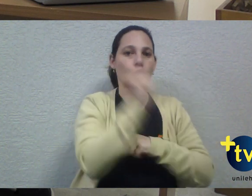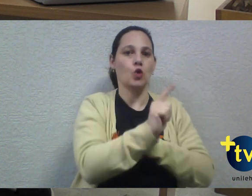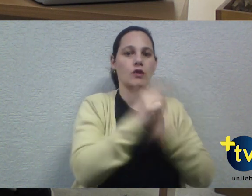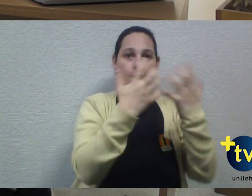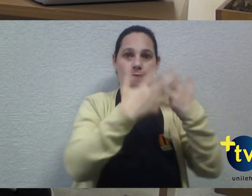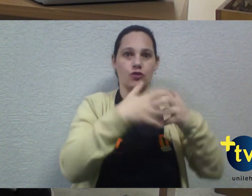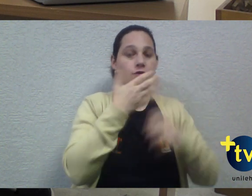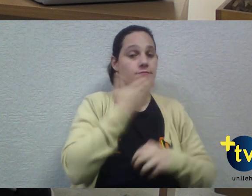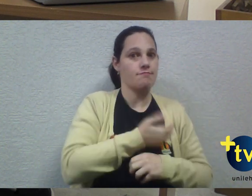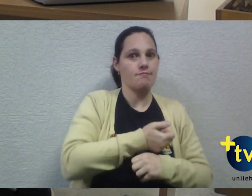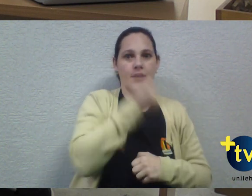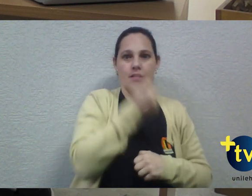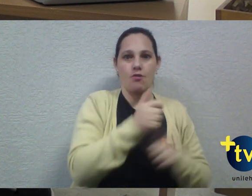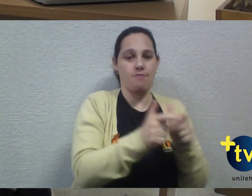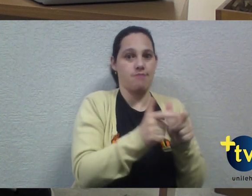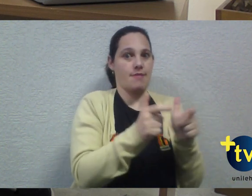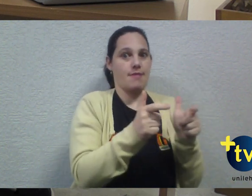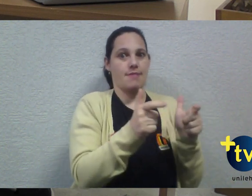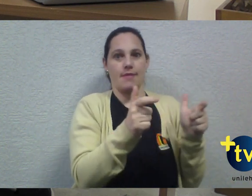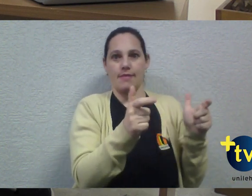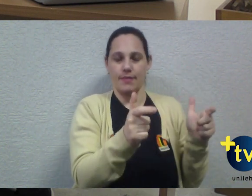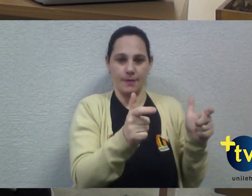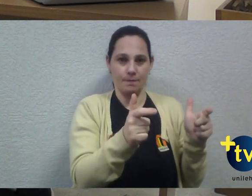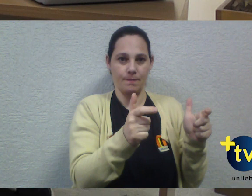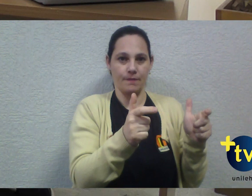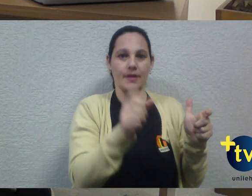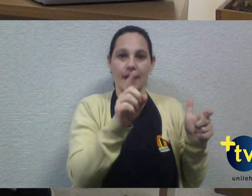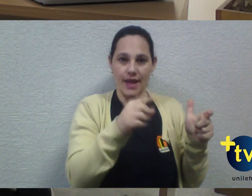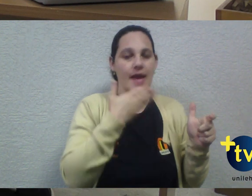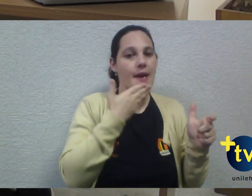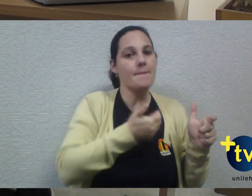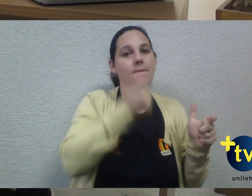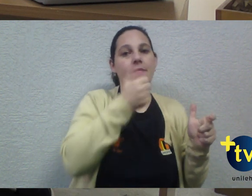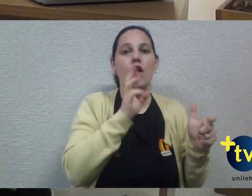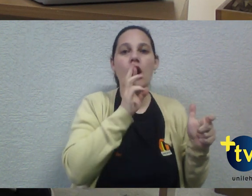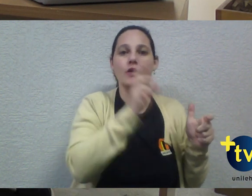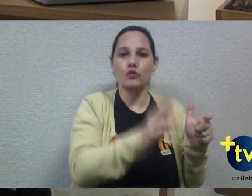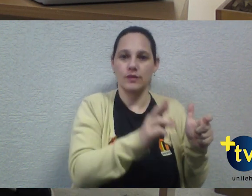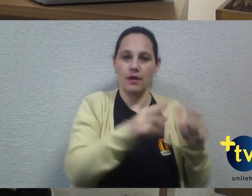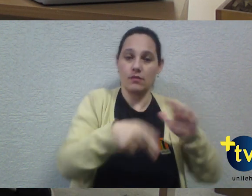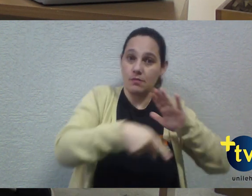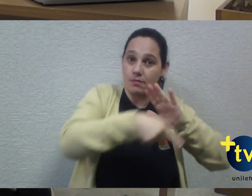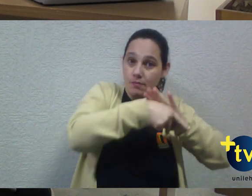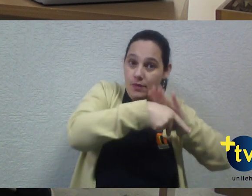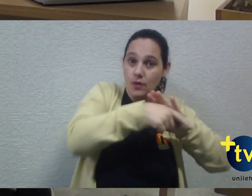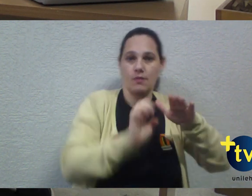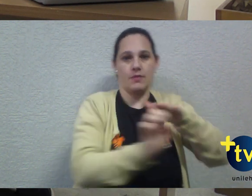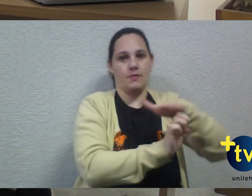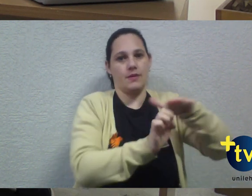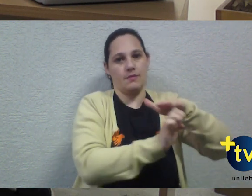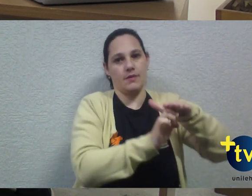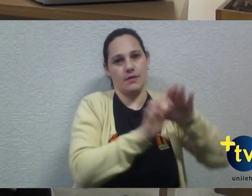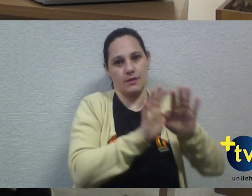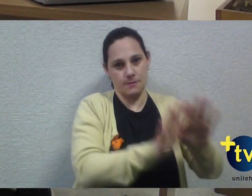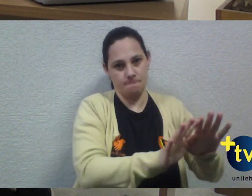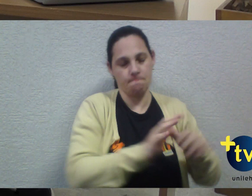dos algoritmos de inteligência artificial, ao ponto de buscar melhores resultados dentro da demanda da empresa.